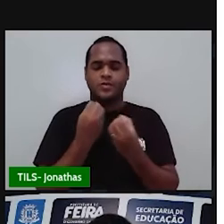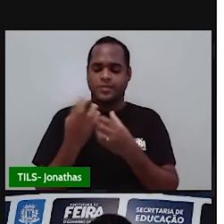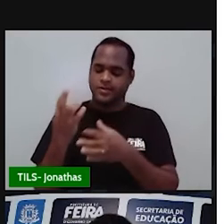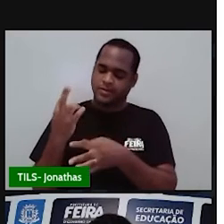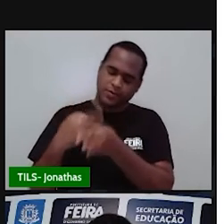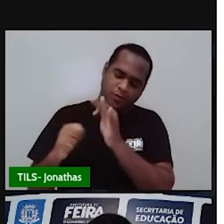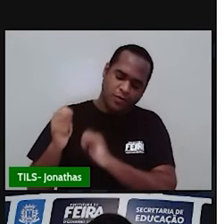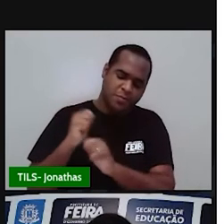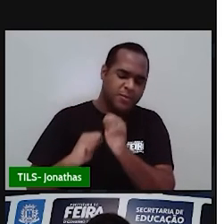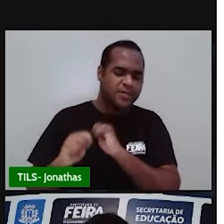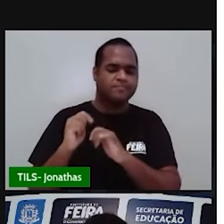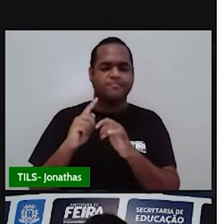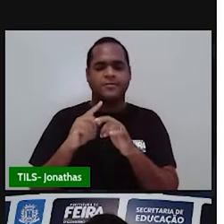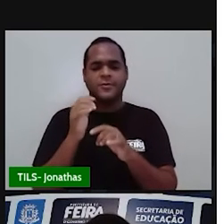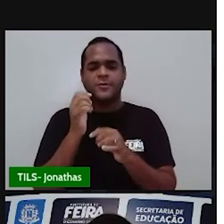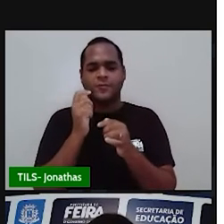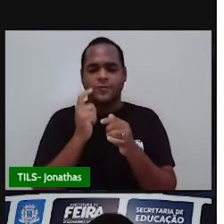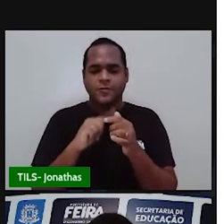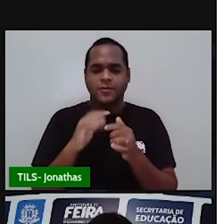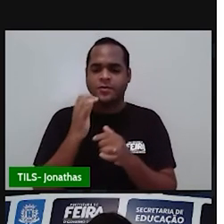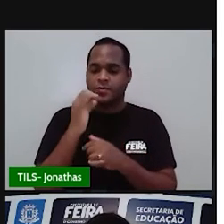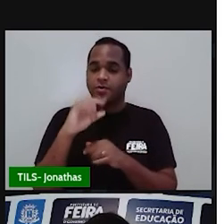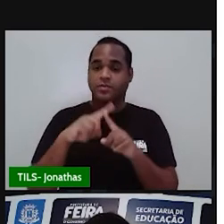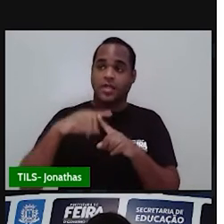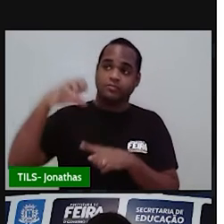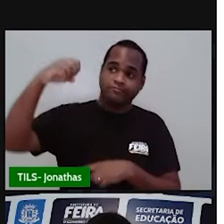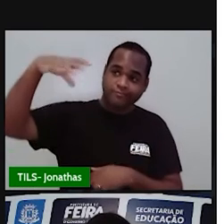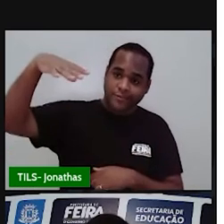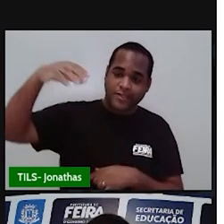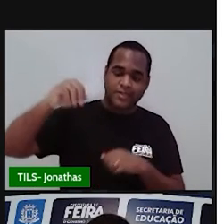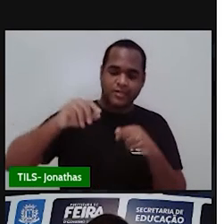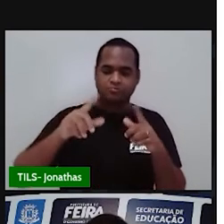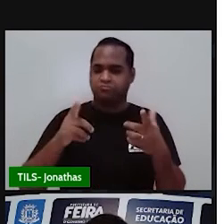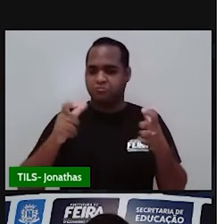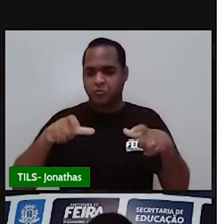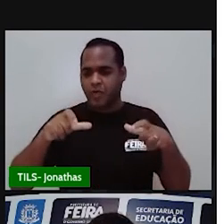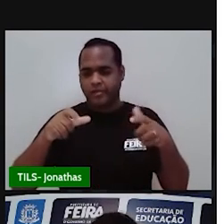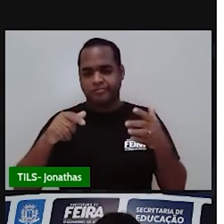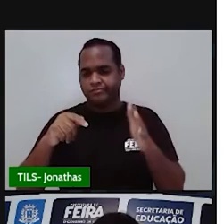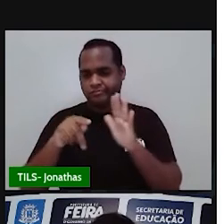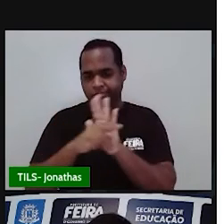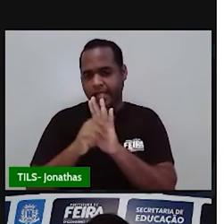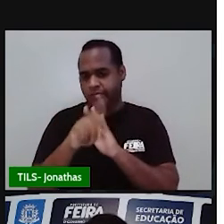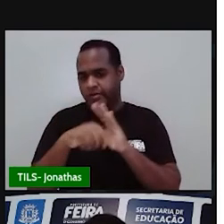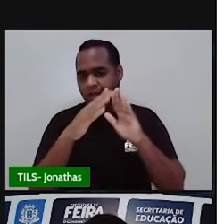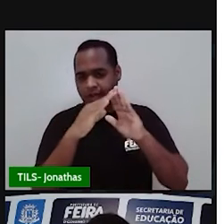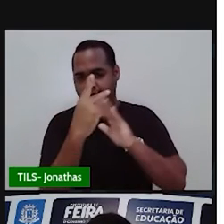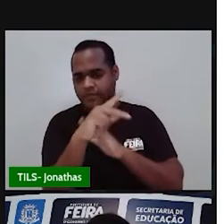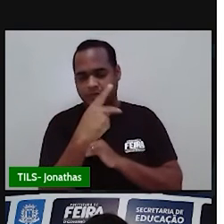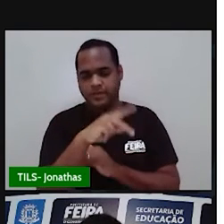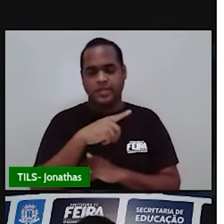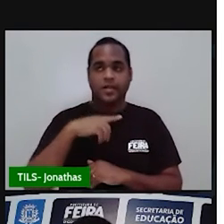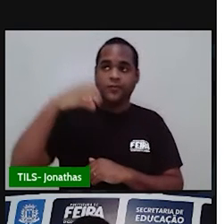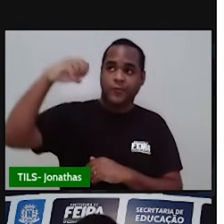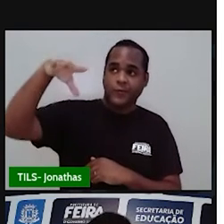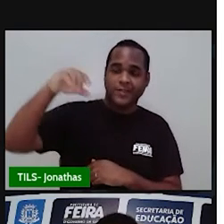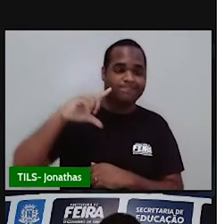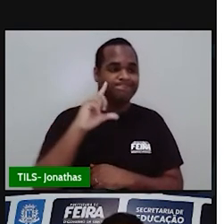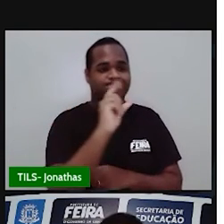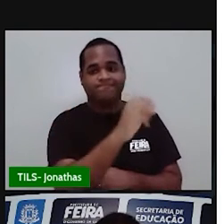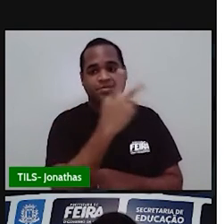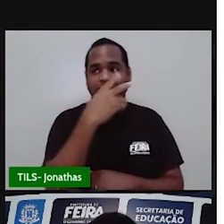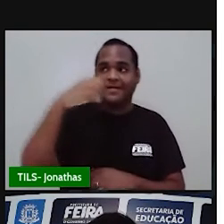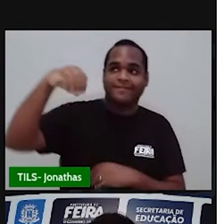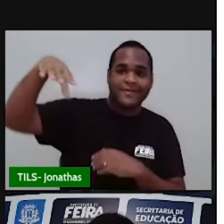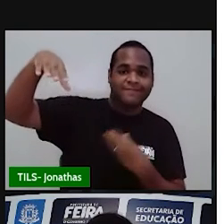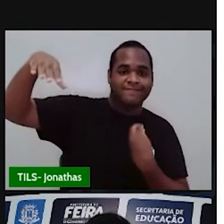essa energia? Às vezes é uma luz, né, de um cômodo da casa, que você entrou, ligou a luz, saiu, mas